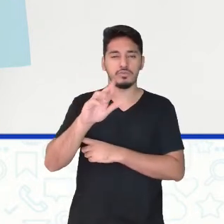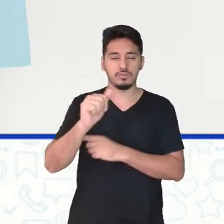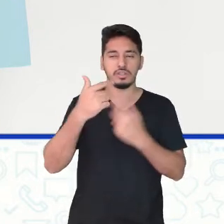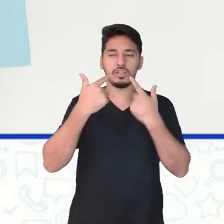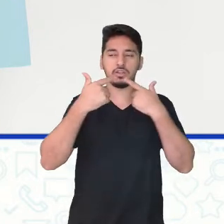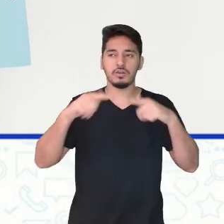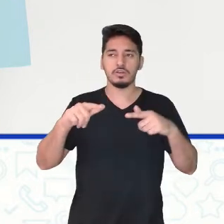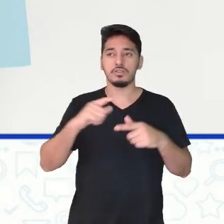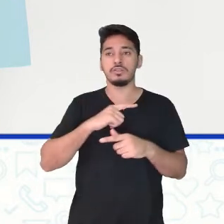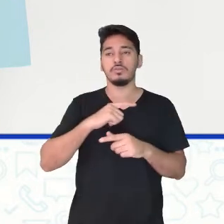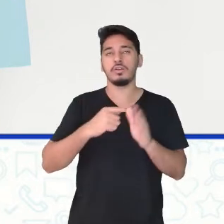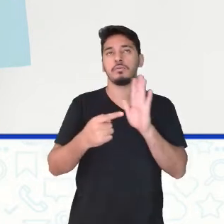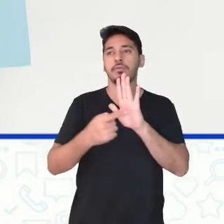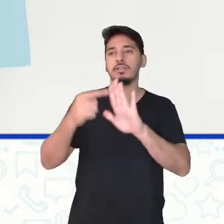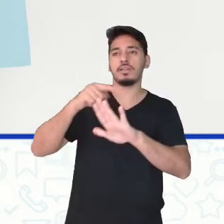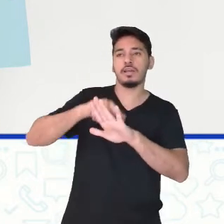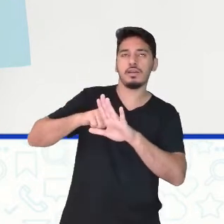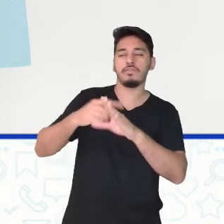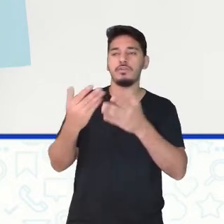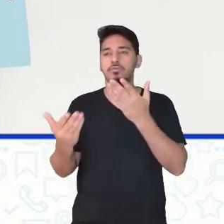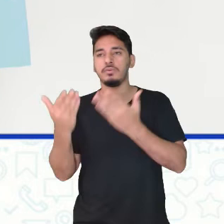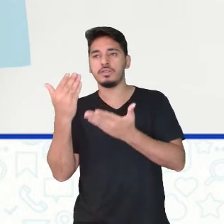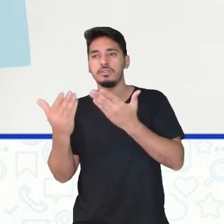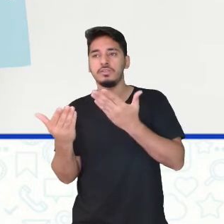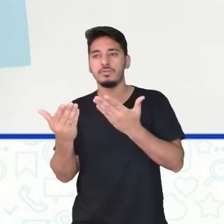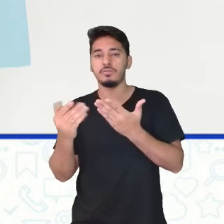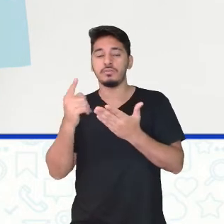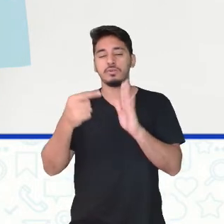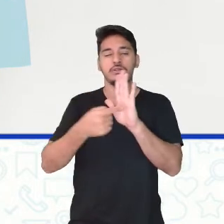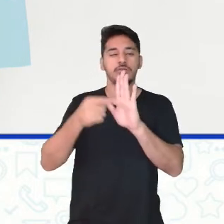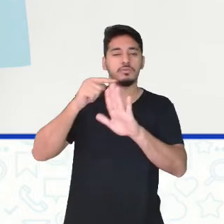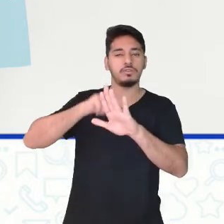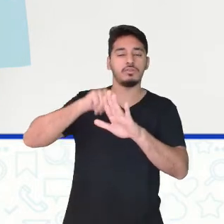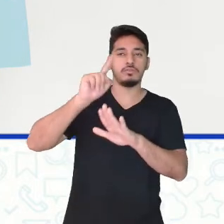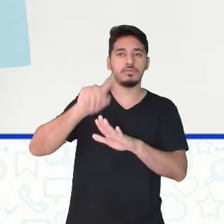exemplo, metáfora e comparação, por exemplo. Uma dessas